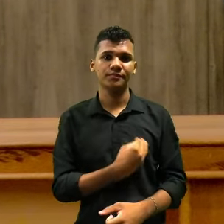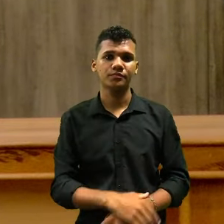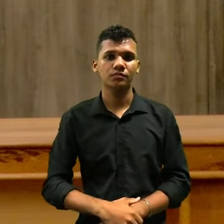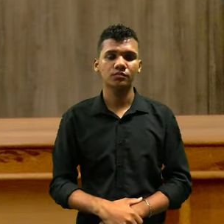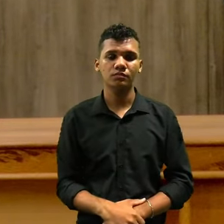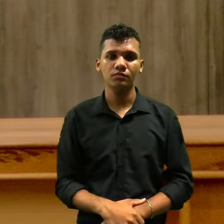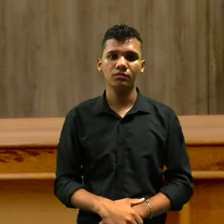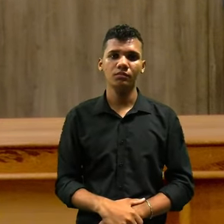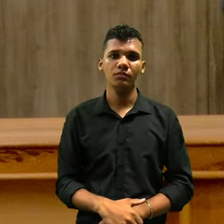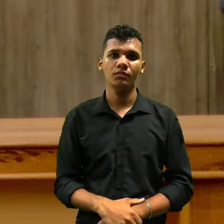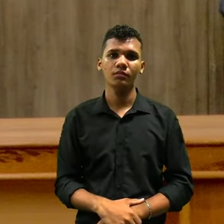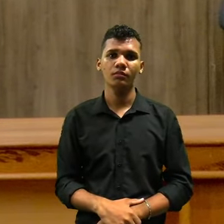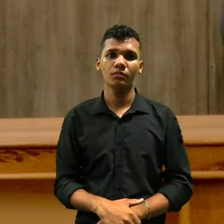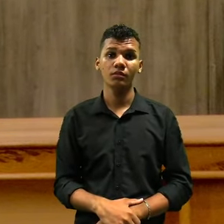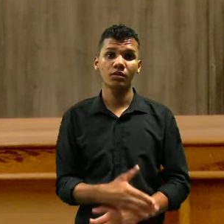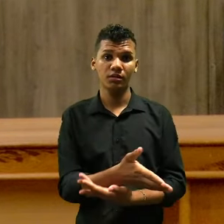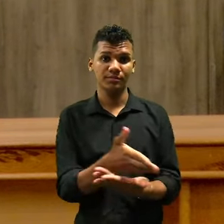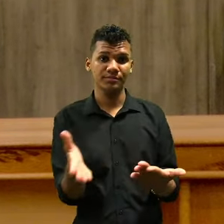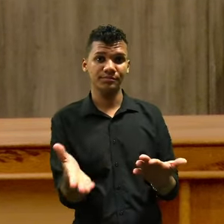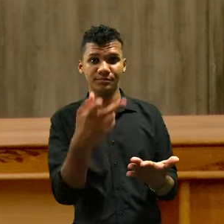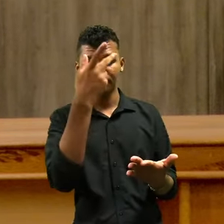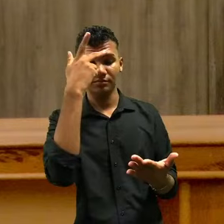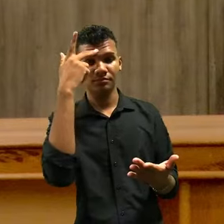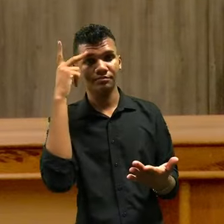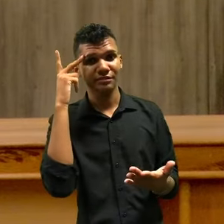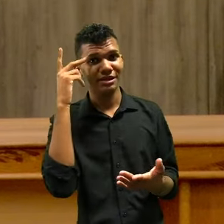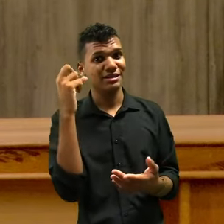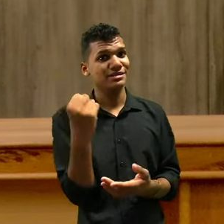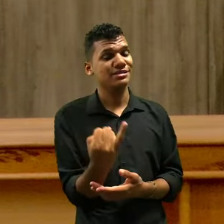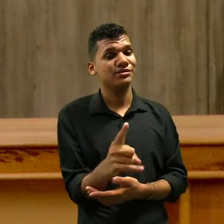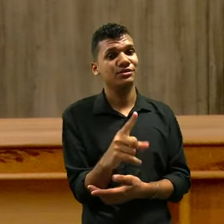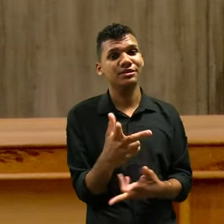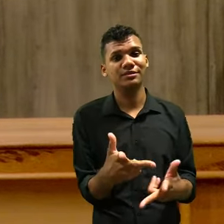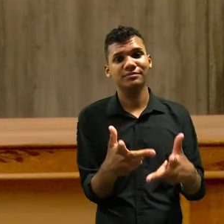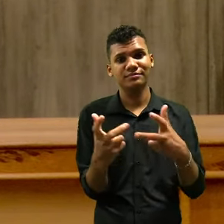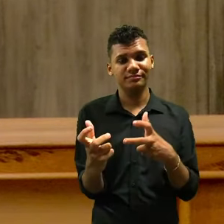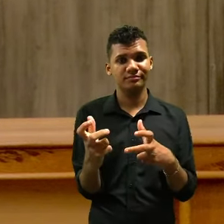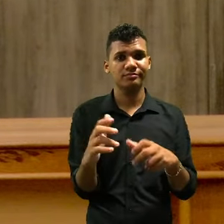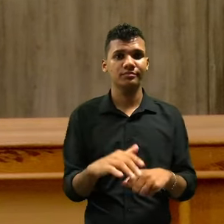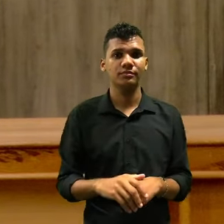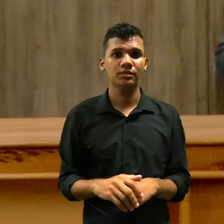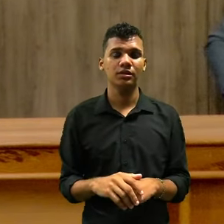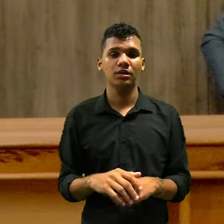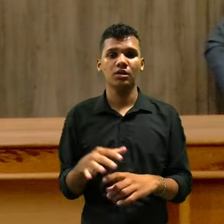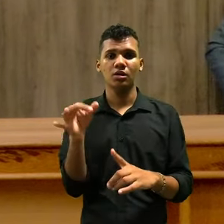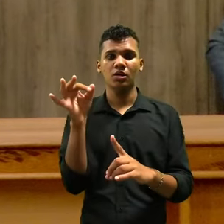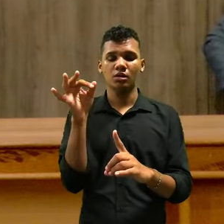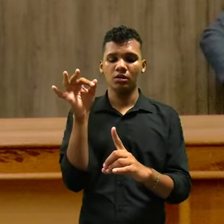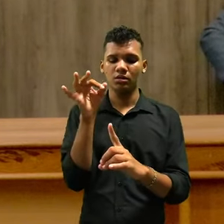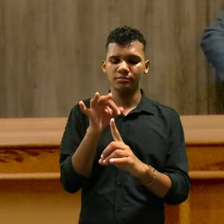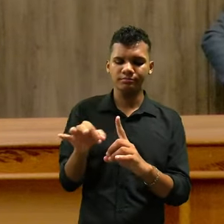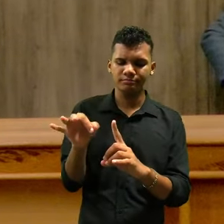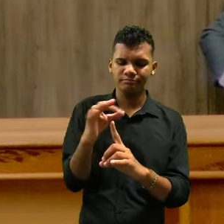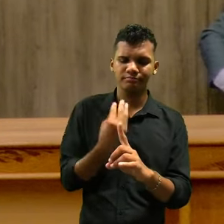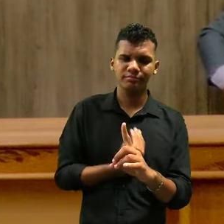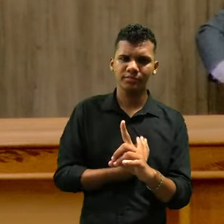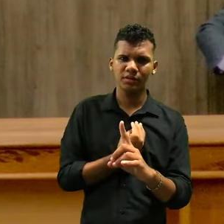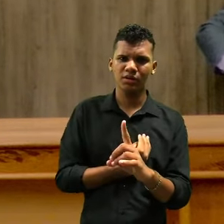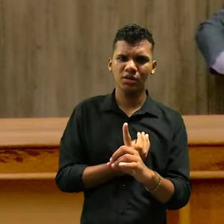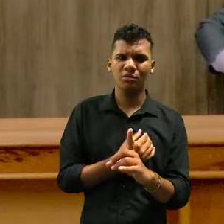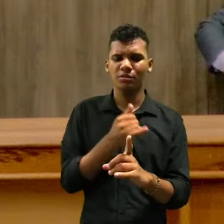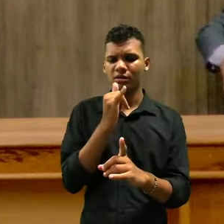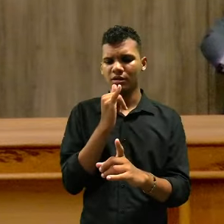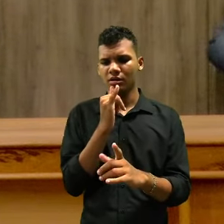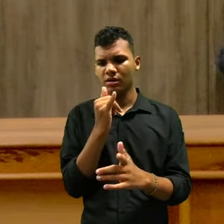o emocional queridos irmãos se vocês observarem a espiritualidade dele é com aquilo que está